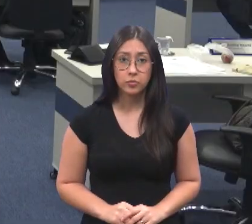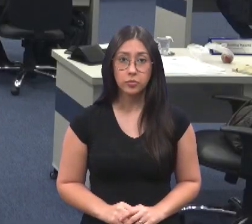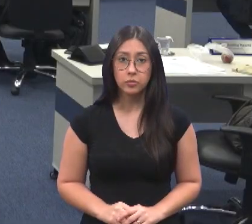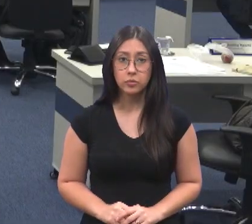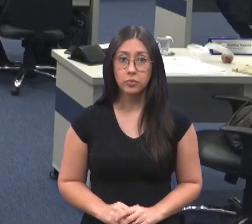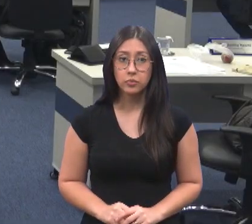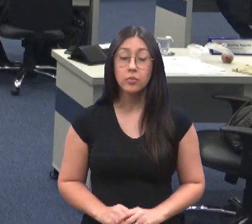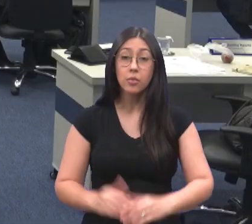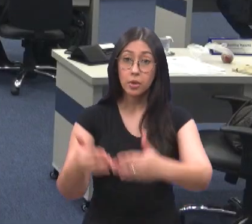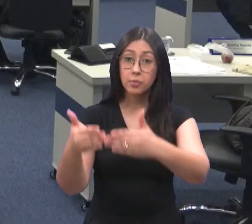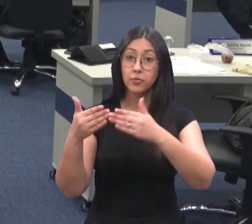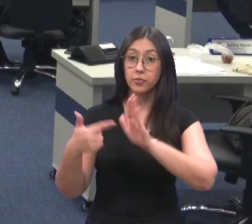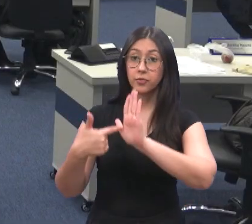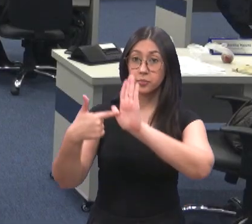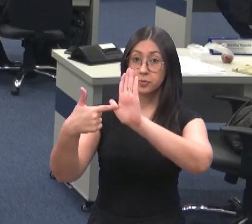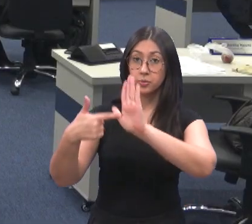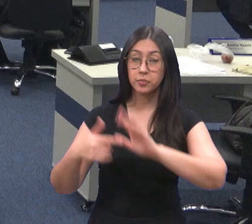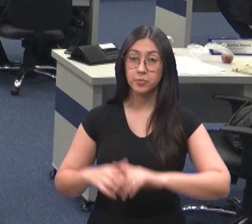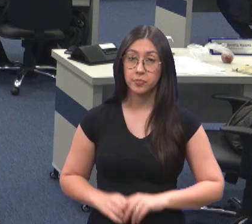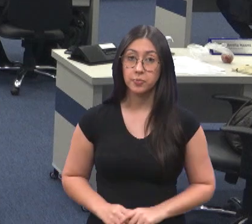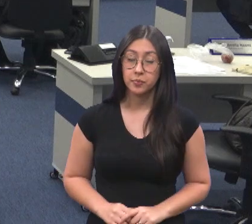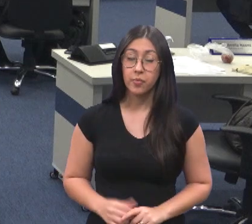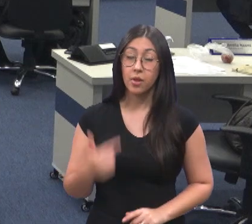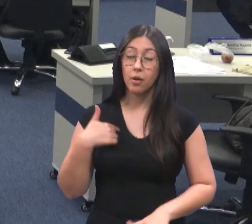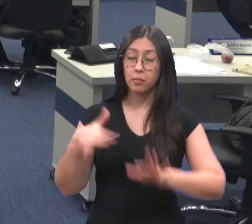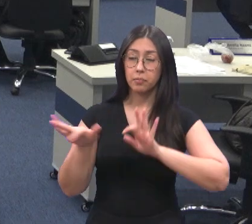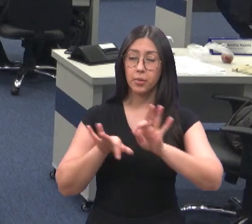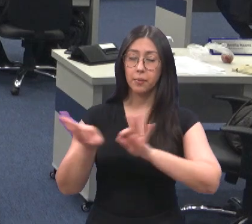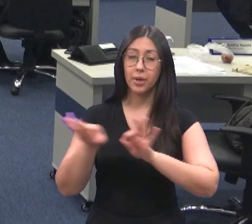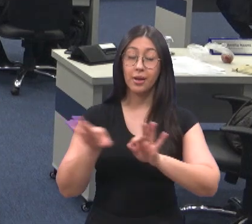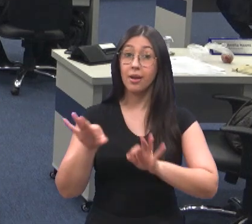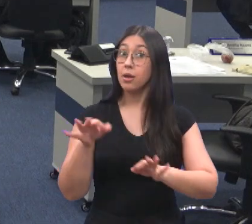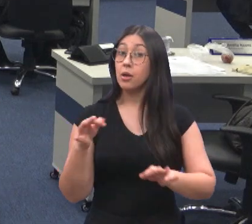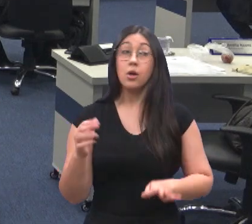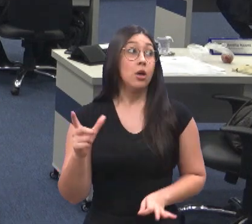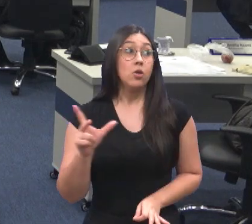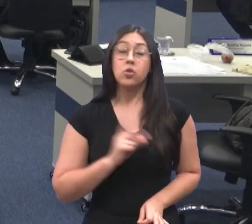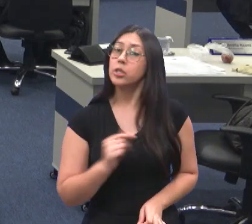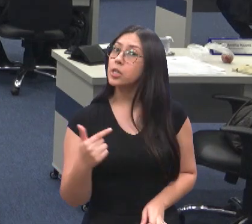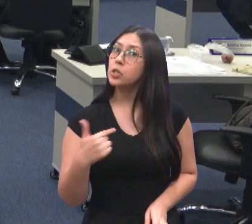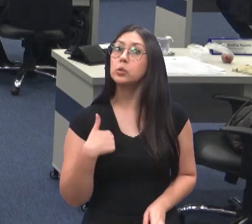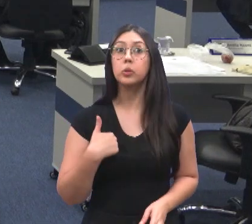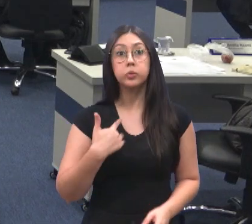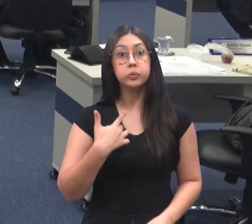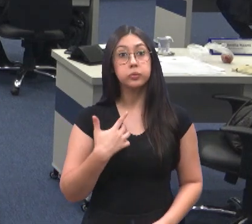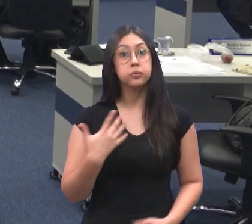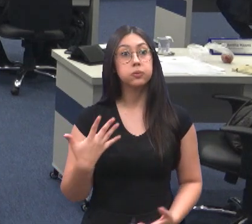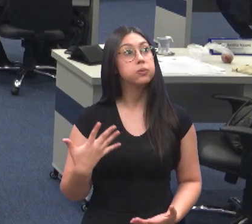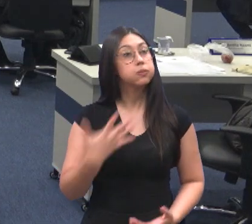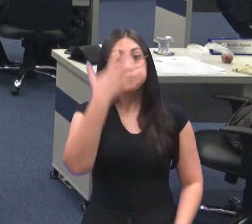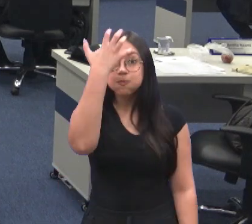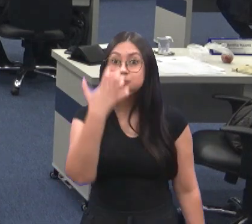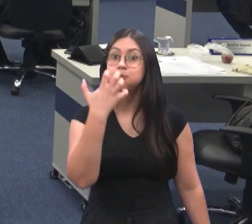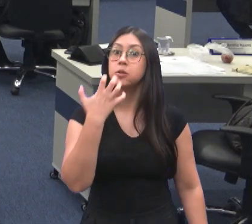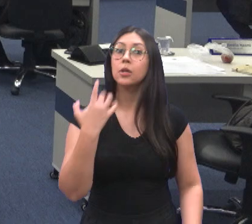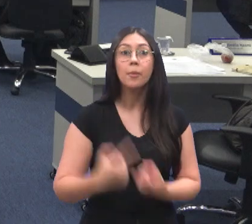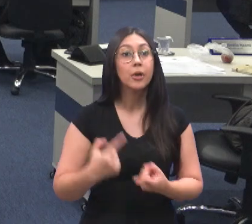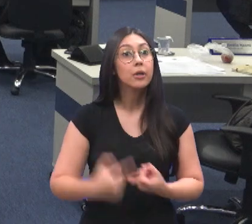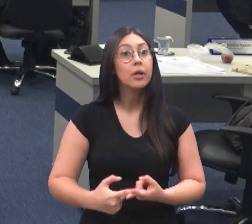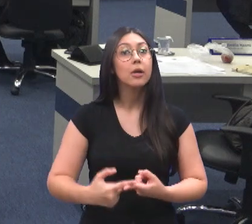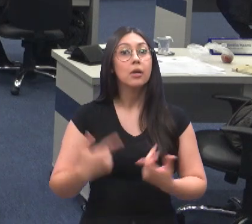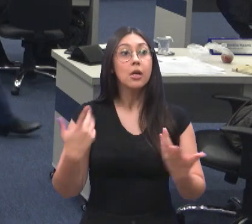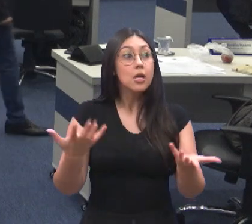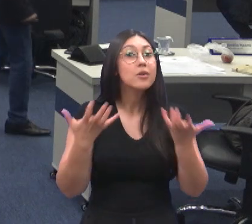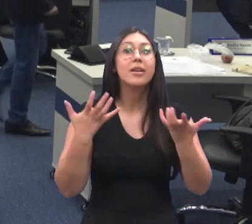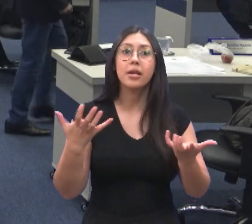Põe aqui, por favor, o que eu preparei. É que eu estou revoltada porque eu queria que o senhor estivesse aqui, porque é autoridade.